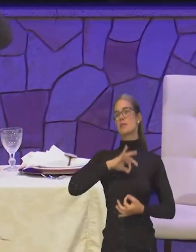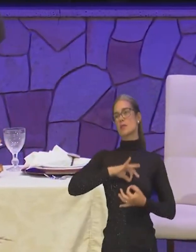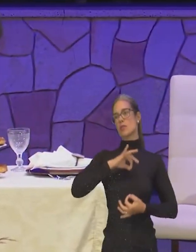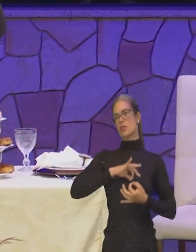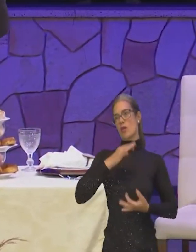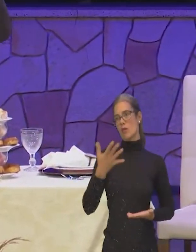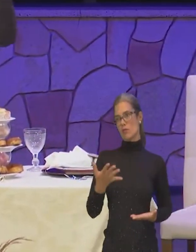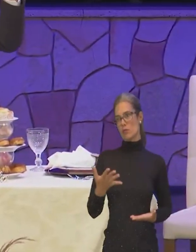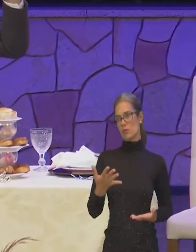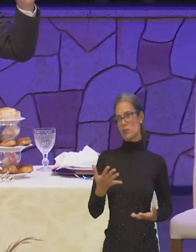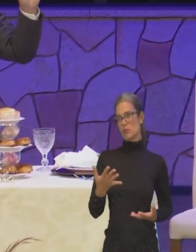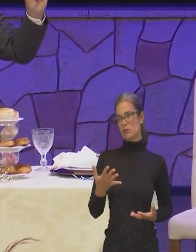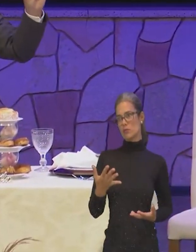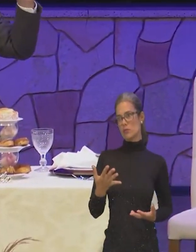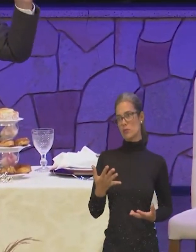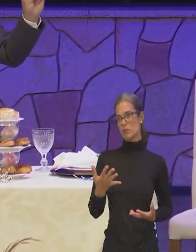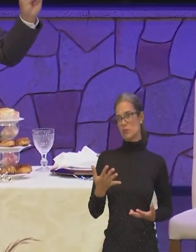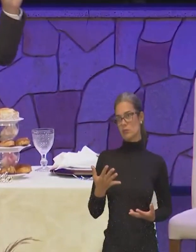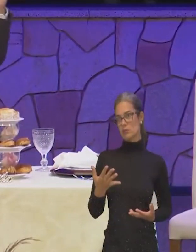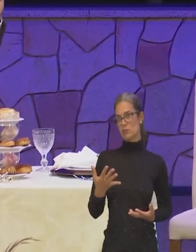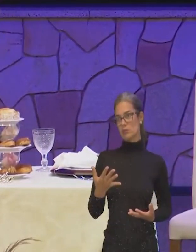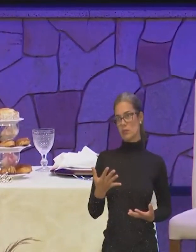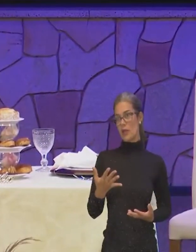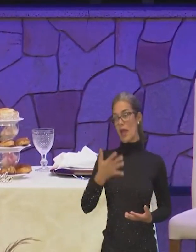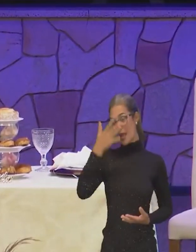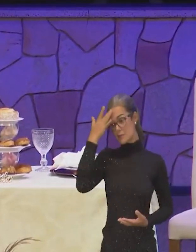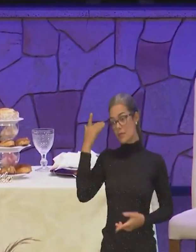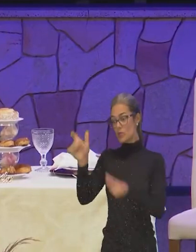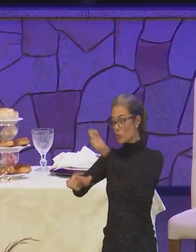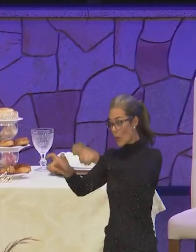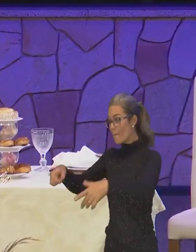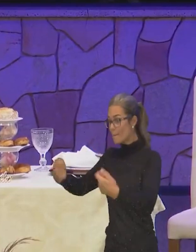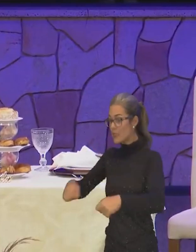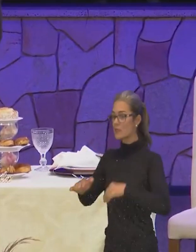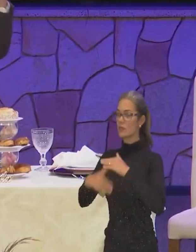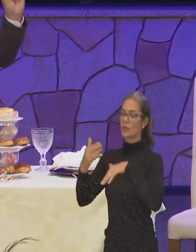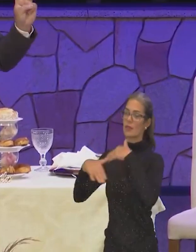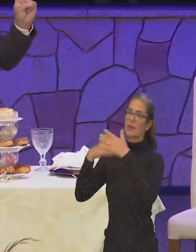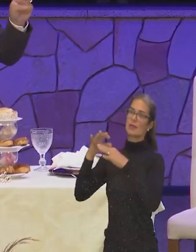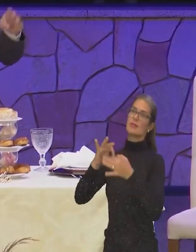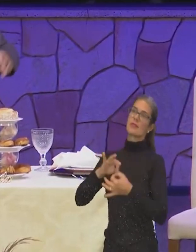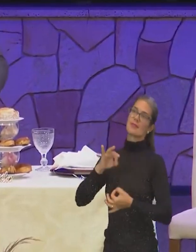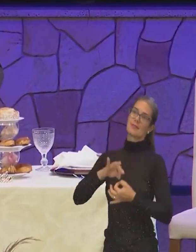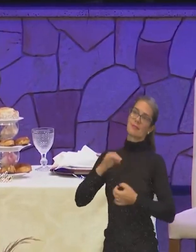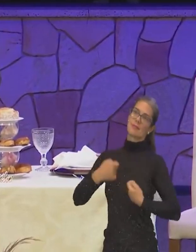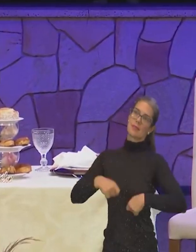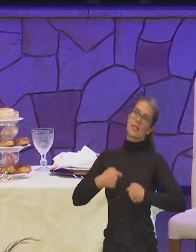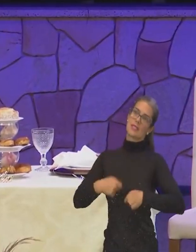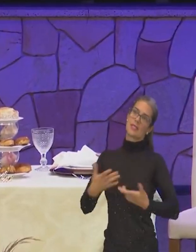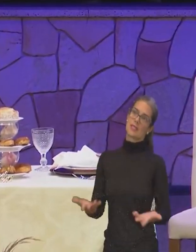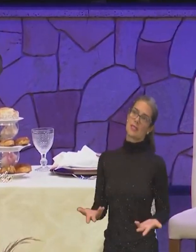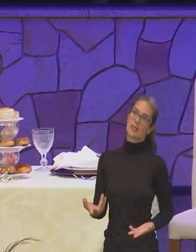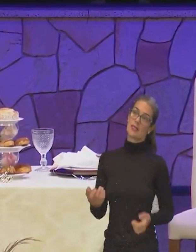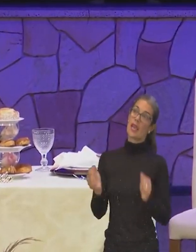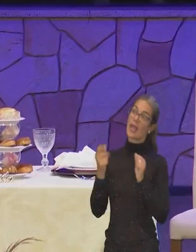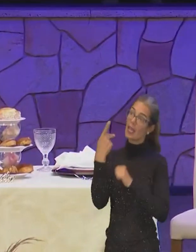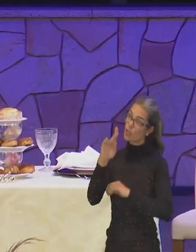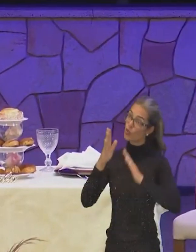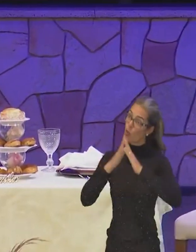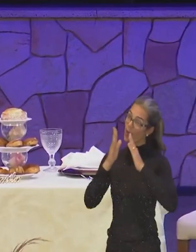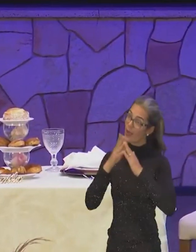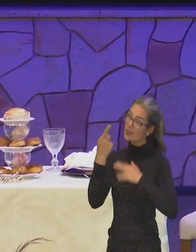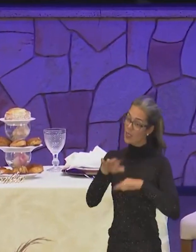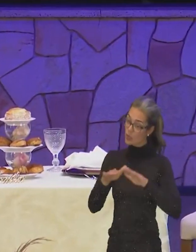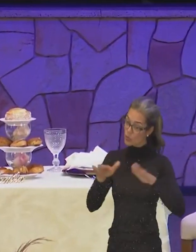aquele que Deus confiou a você precisa crescer espiritualmente. E é na palavra, é na sua mesa que você vai ter